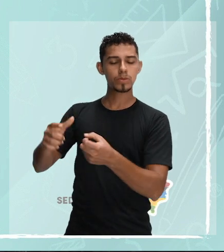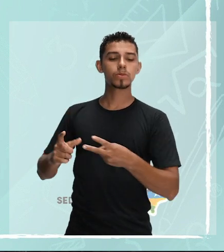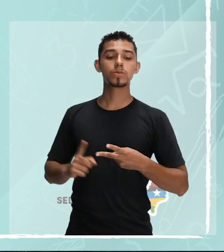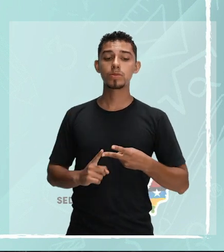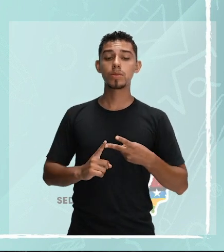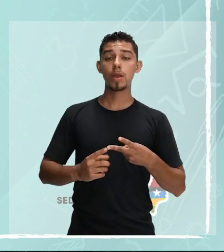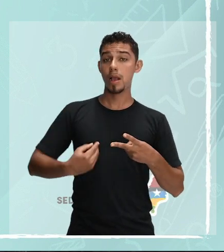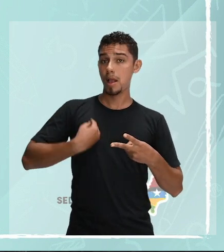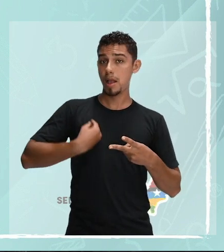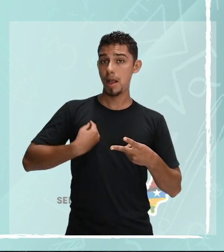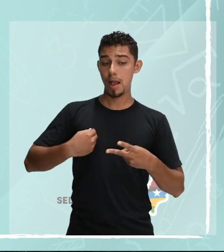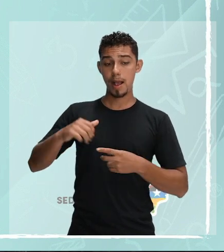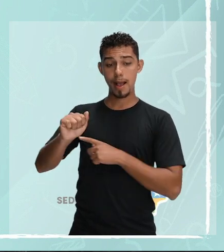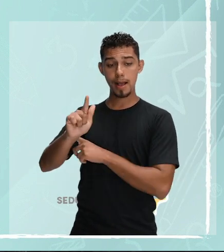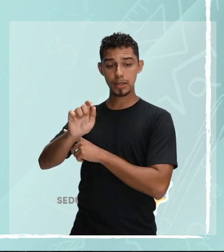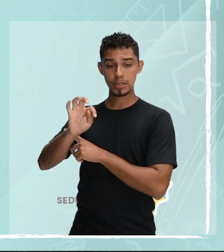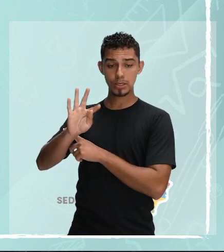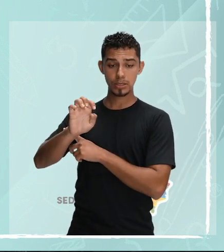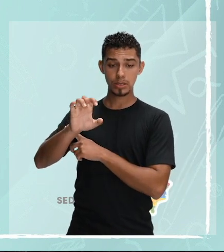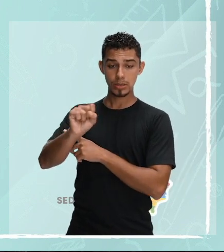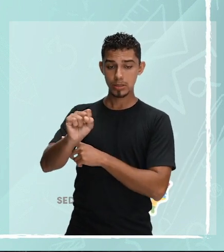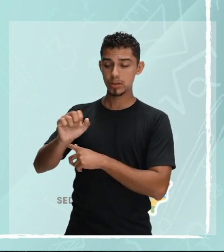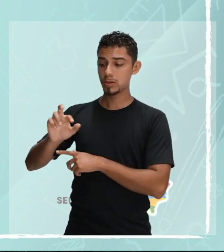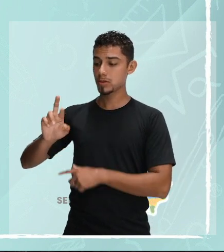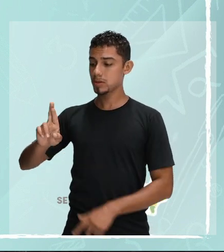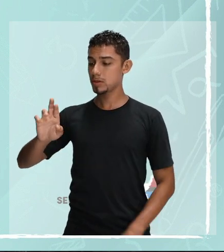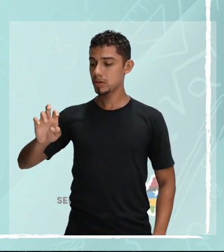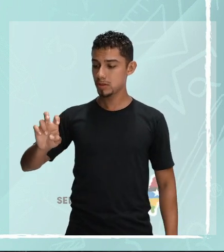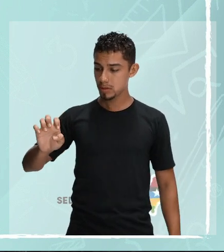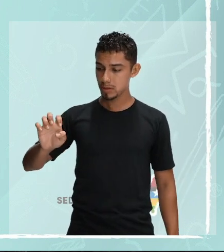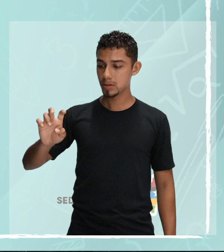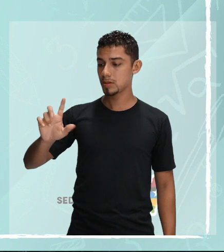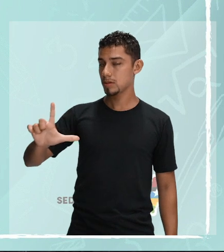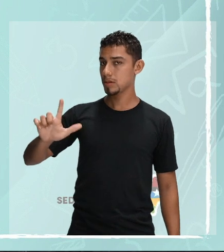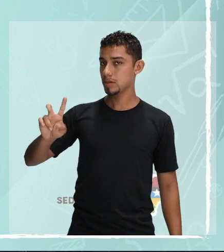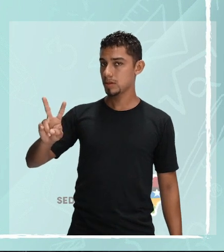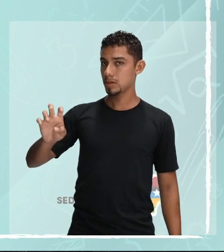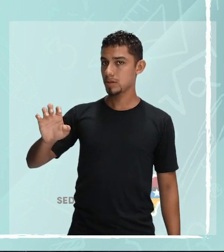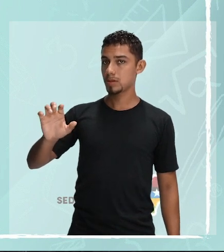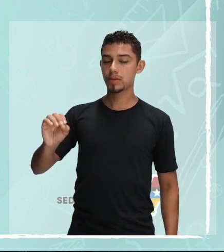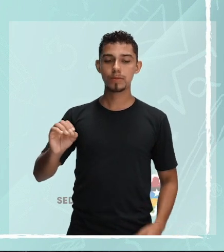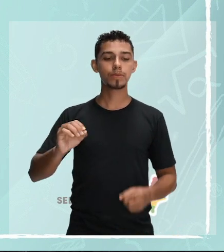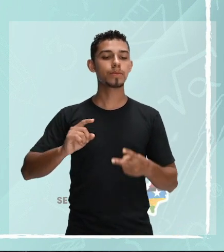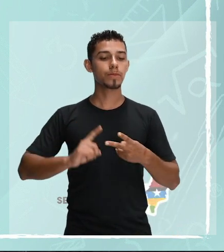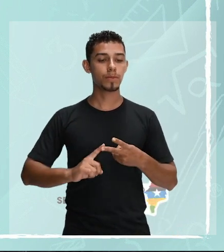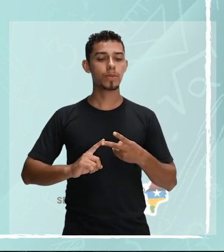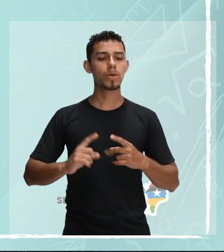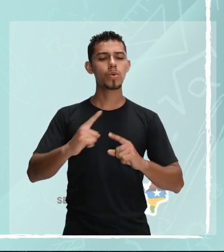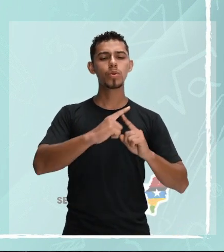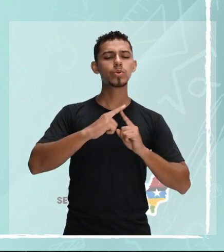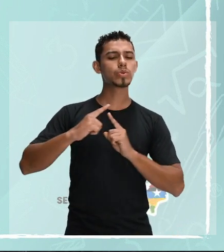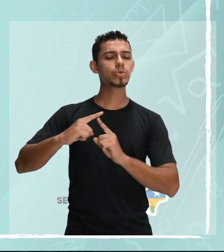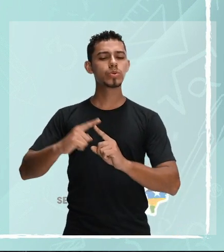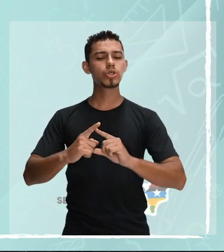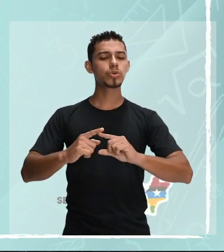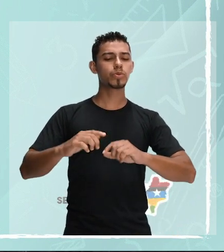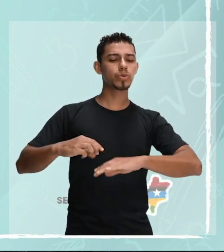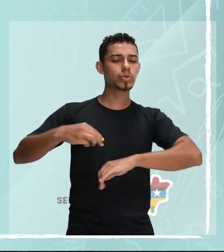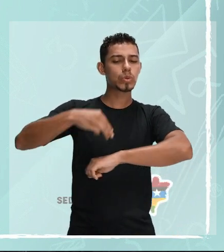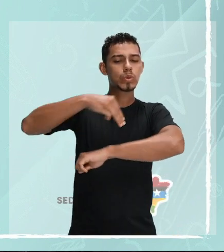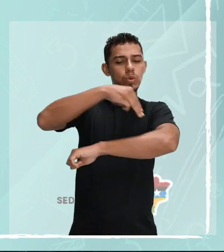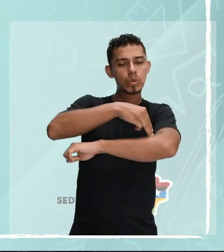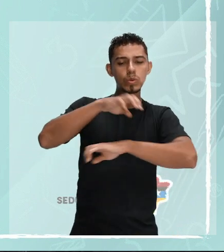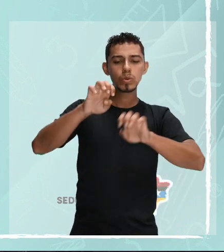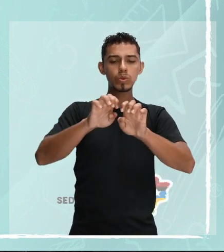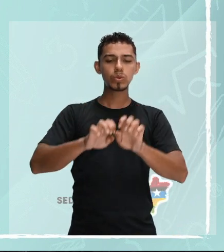relevo, tipos de rochas e estruturas geológicas, as principais formas de relevo, o